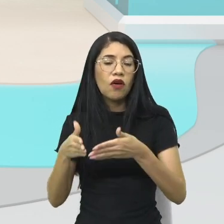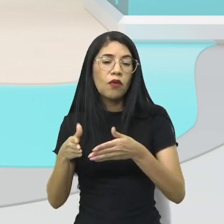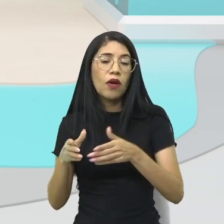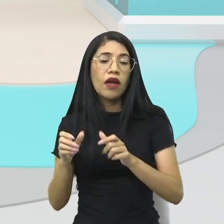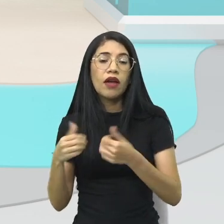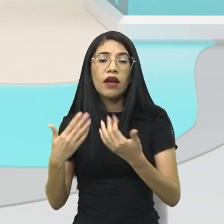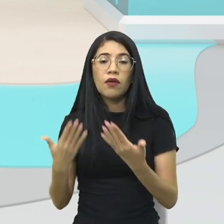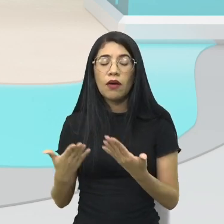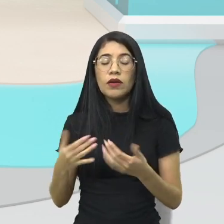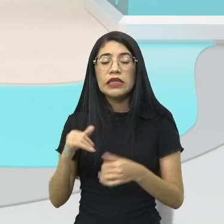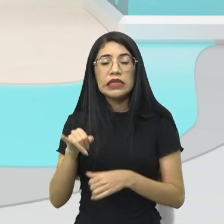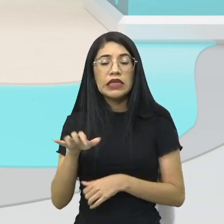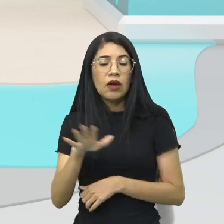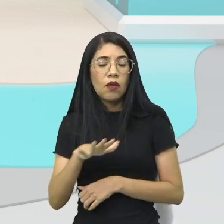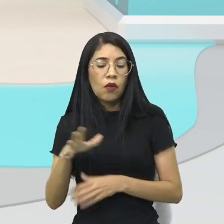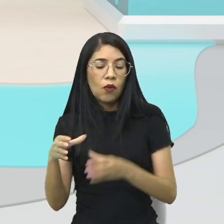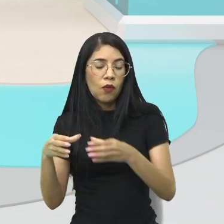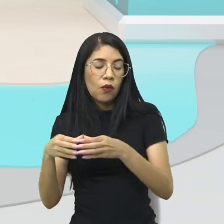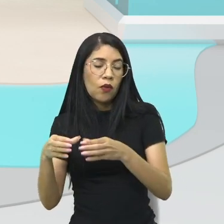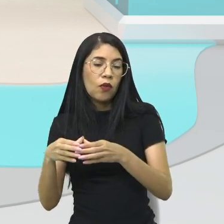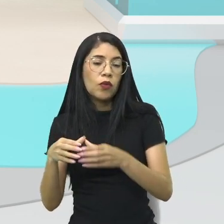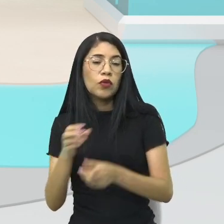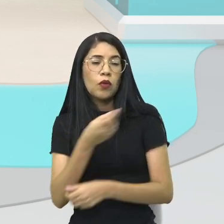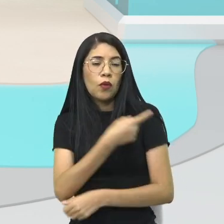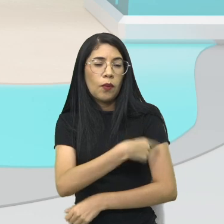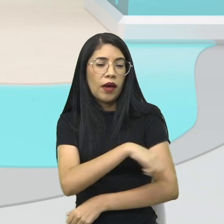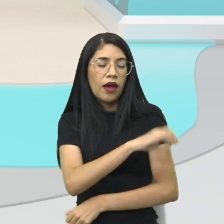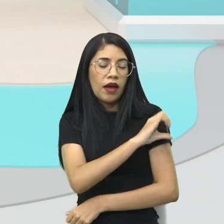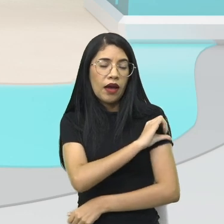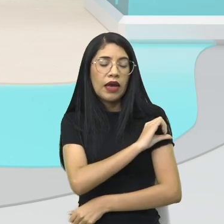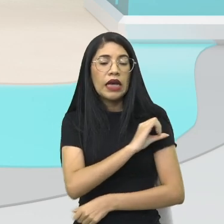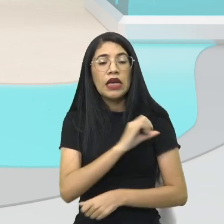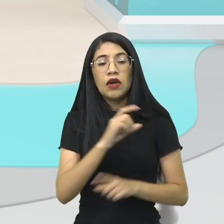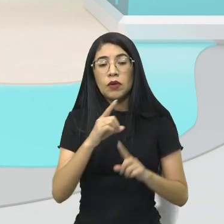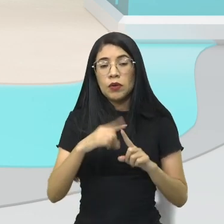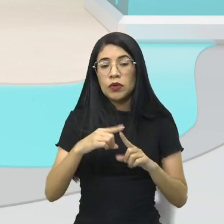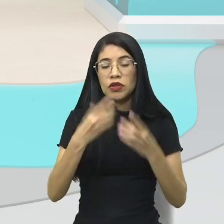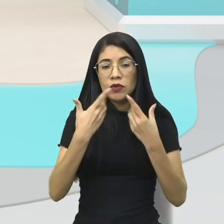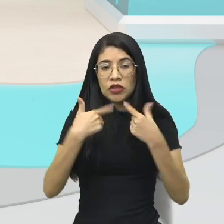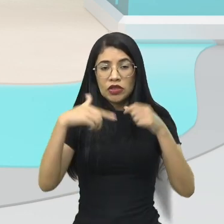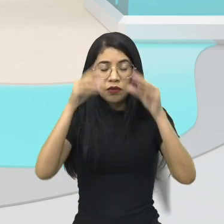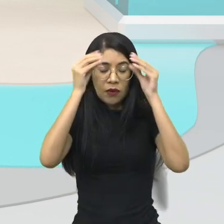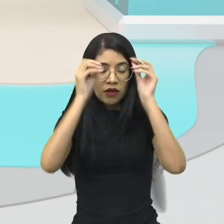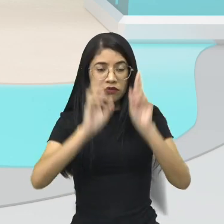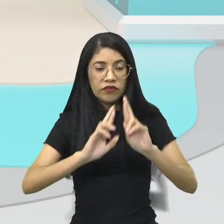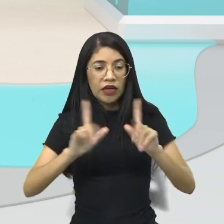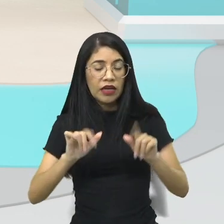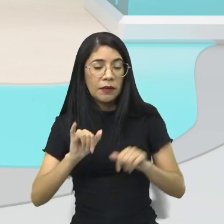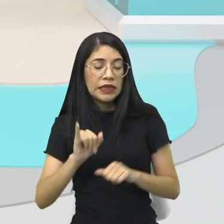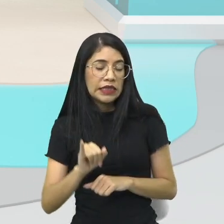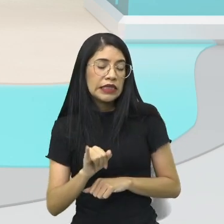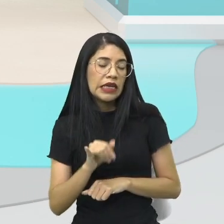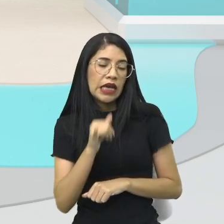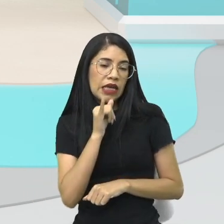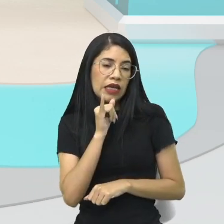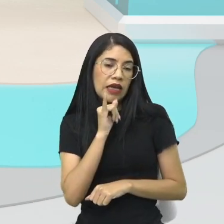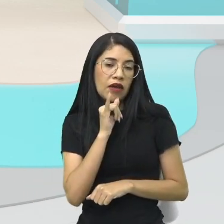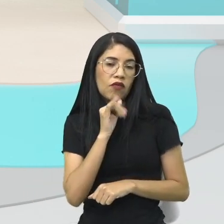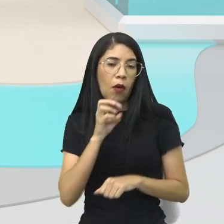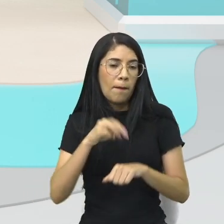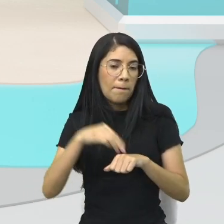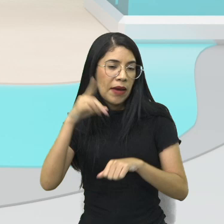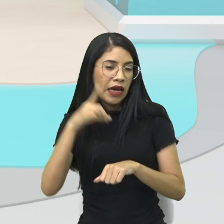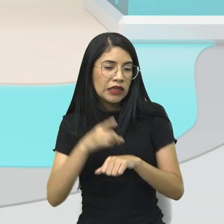Se você vai escrever para alunos do ensino fundamental, você vai utilizar uma determinada linguagem, né? Se você vai escrever para